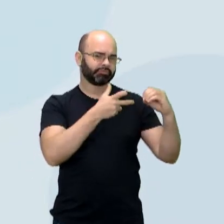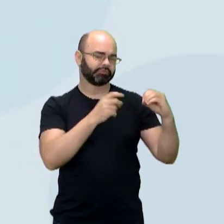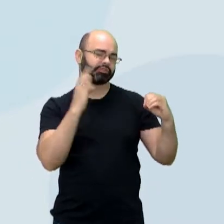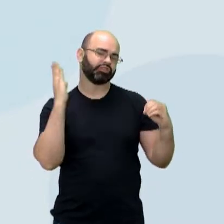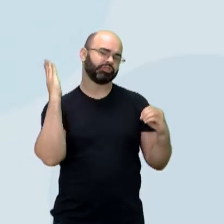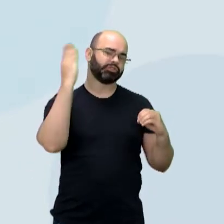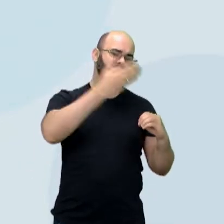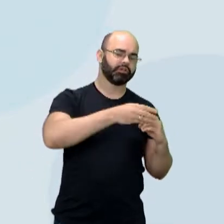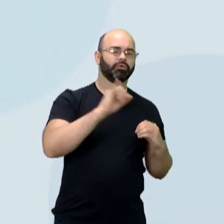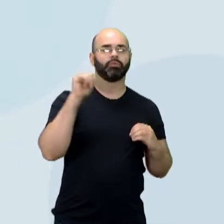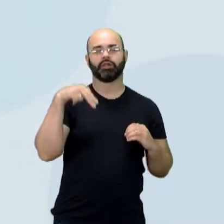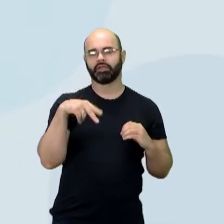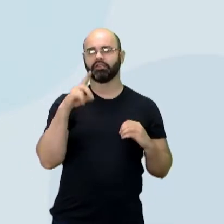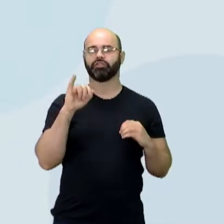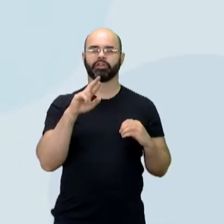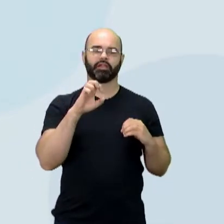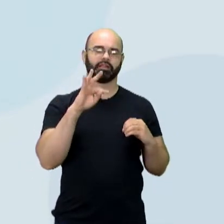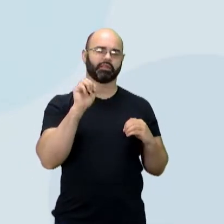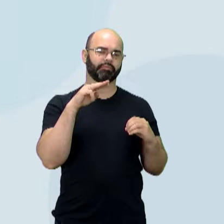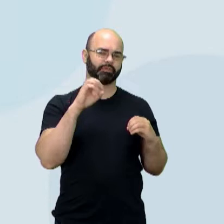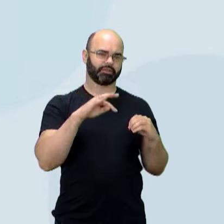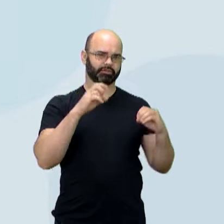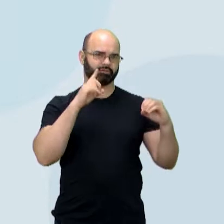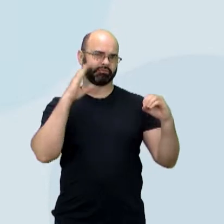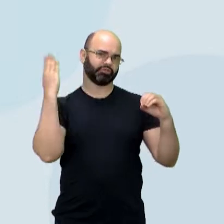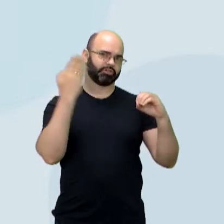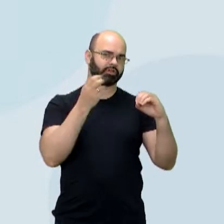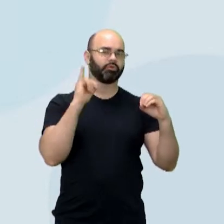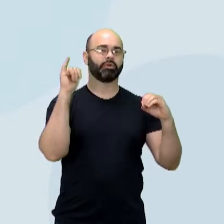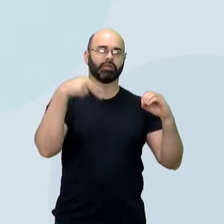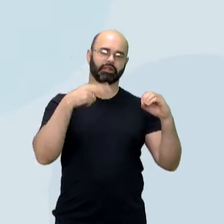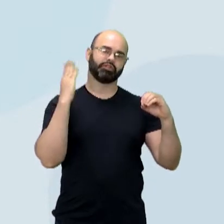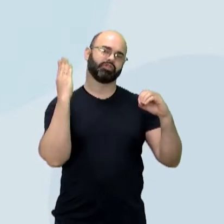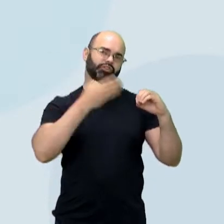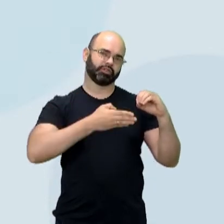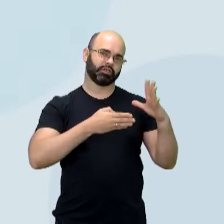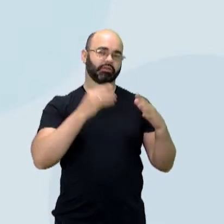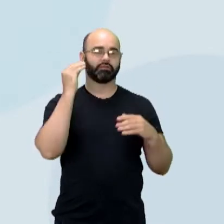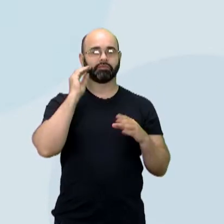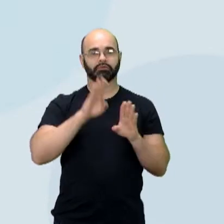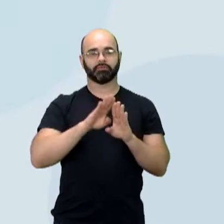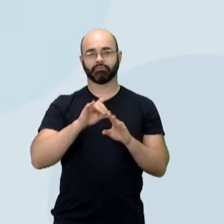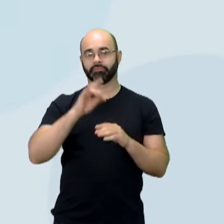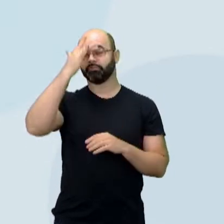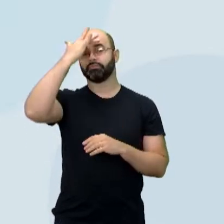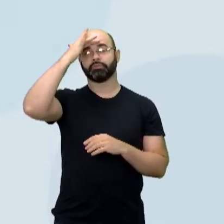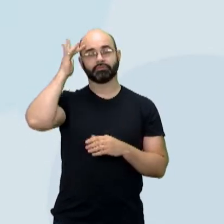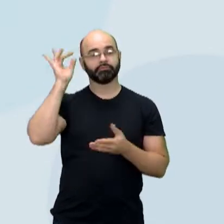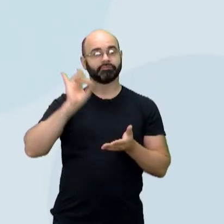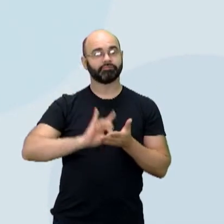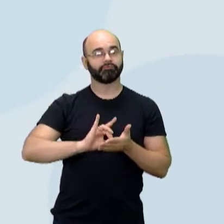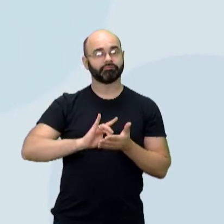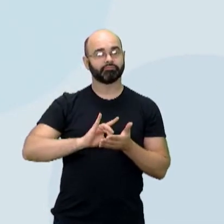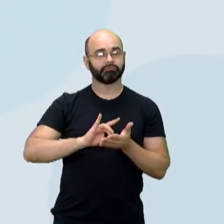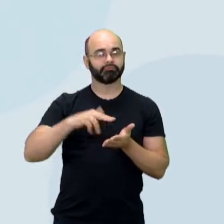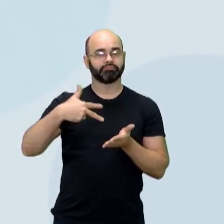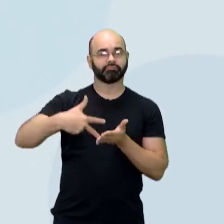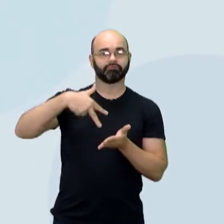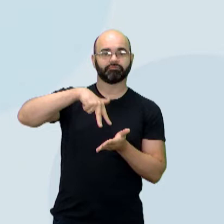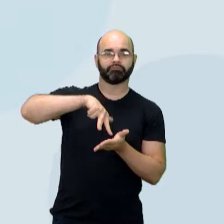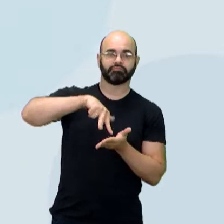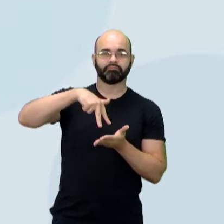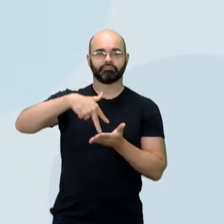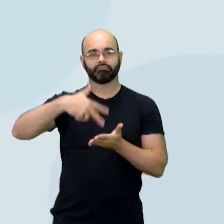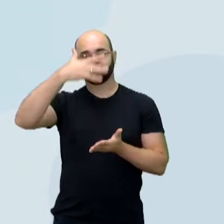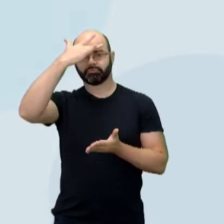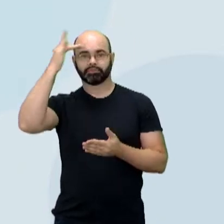e indiretamente, incluindo o eventual envio de astronautas. Então aqui a gente já